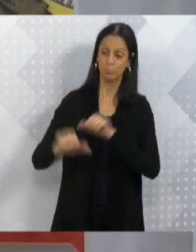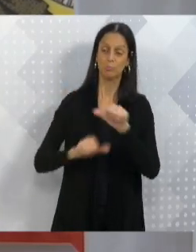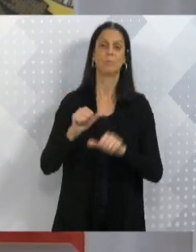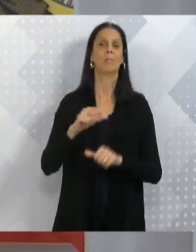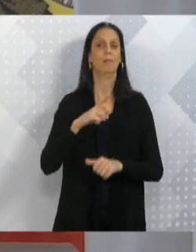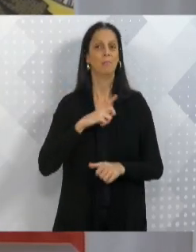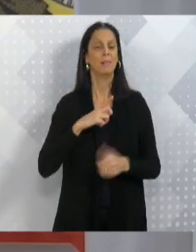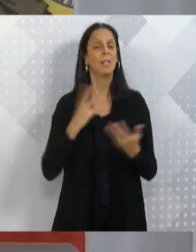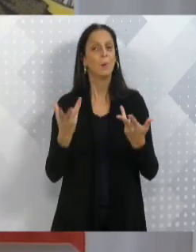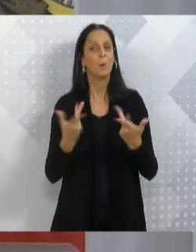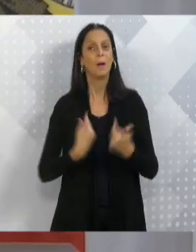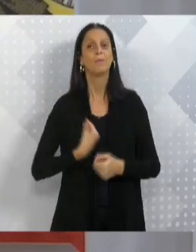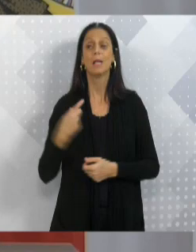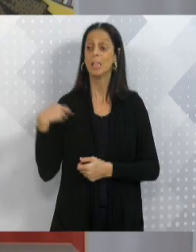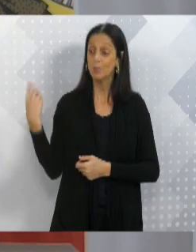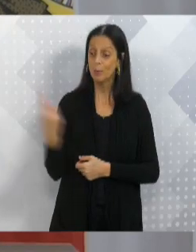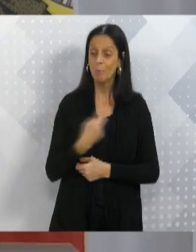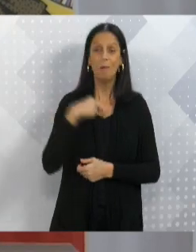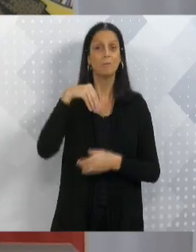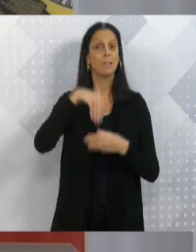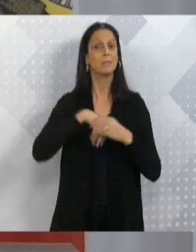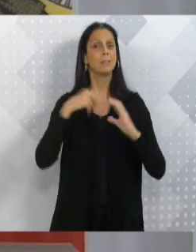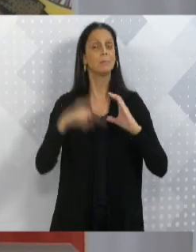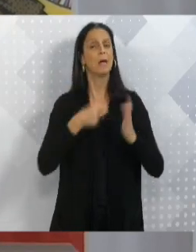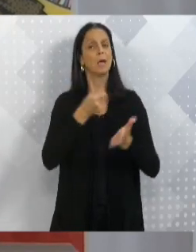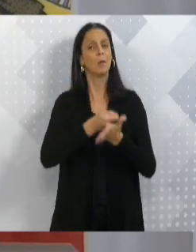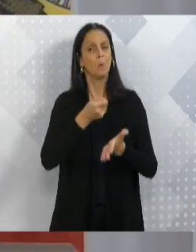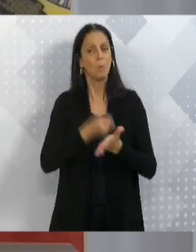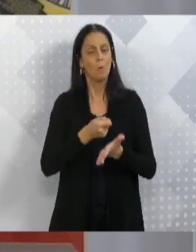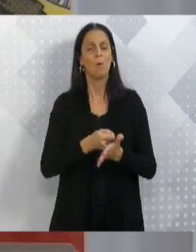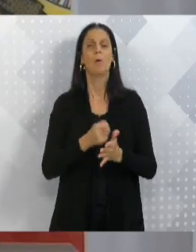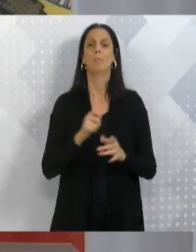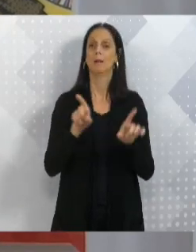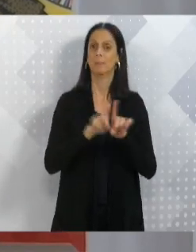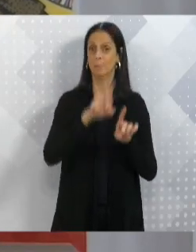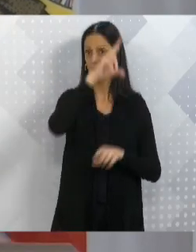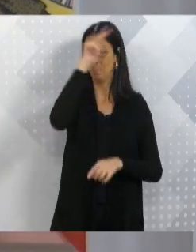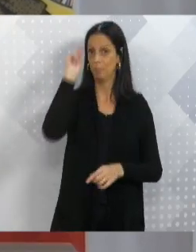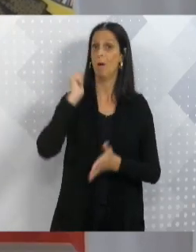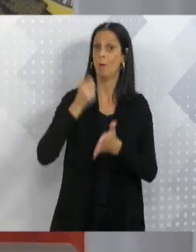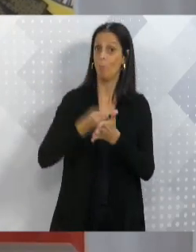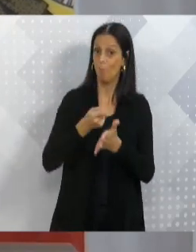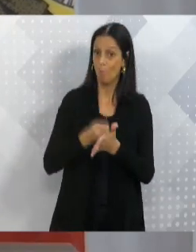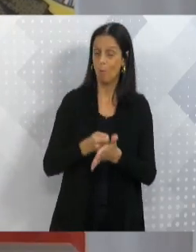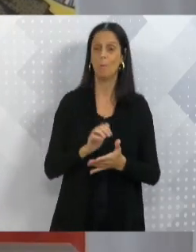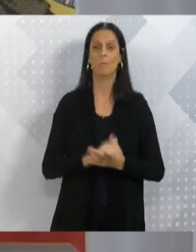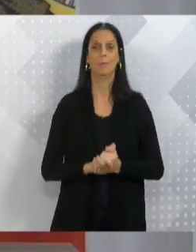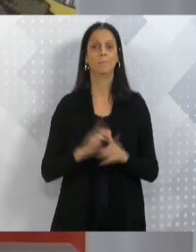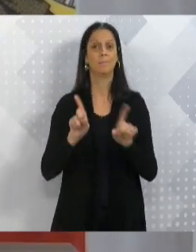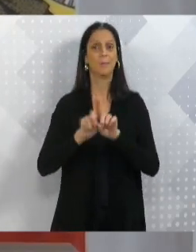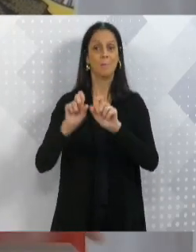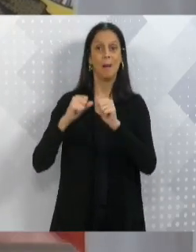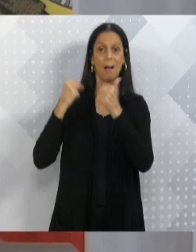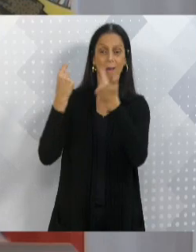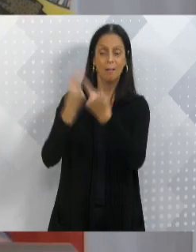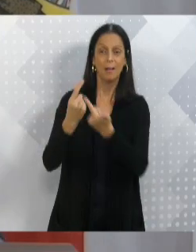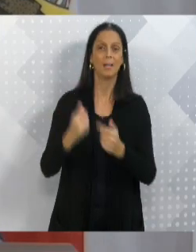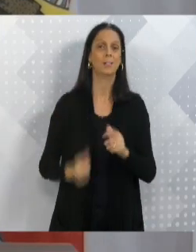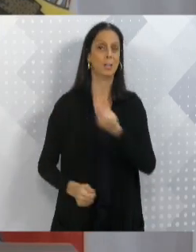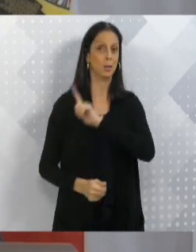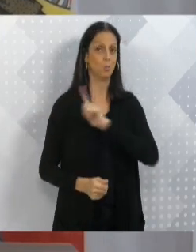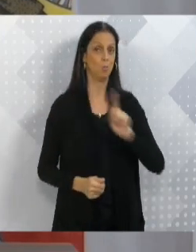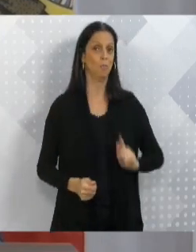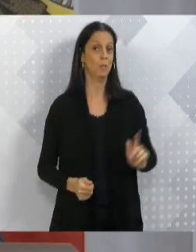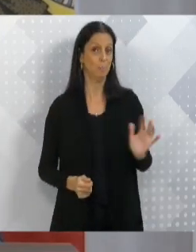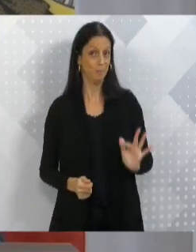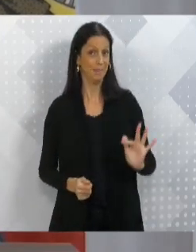cobrança desta casa, isso é cobrança do Executivo, isso é cobrança da Câmara de Vereadores, da Alesc, do Governo Federal, e hoje nós